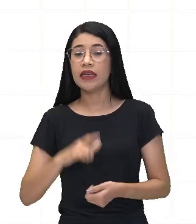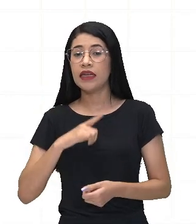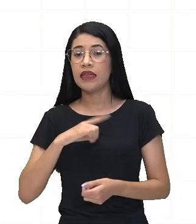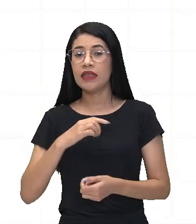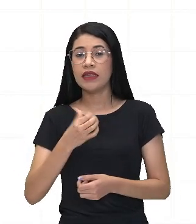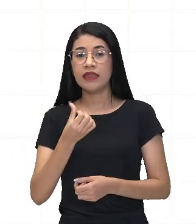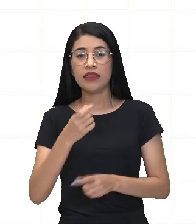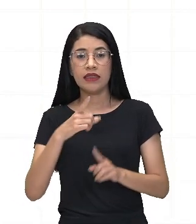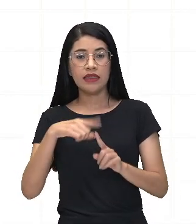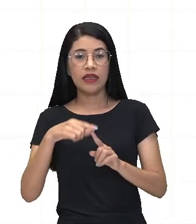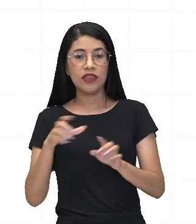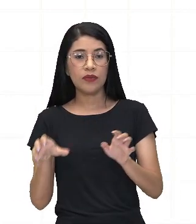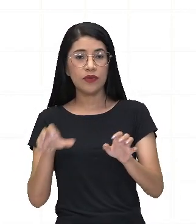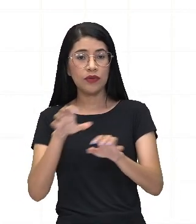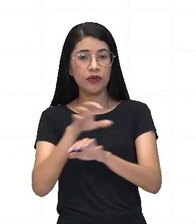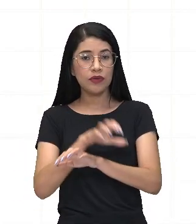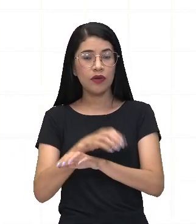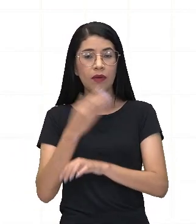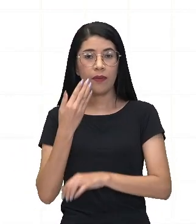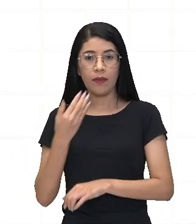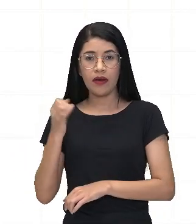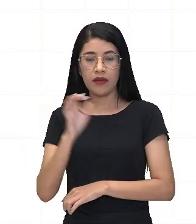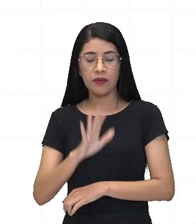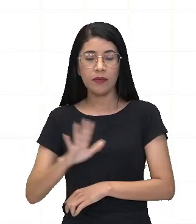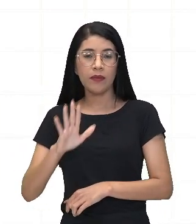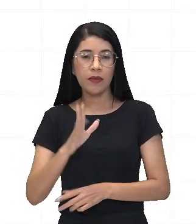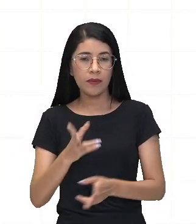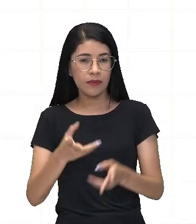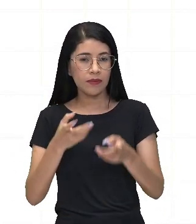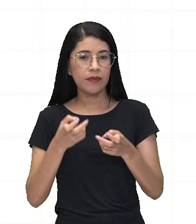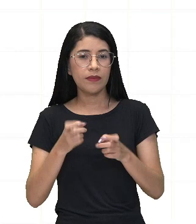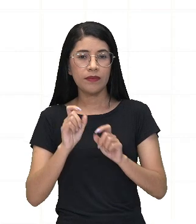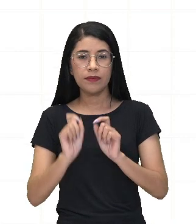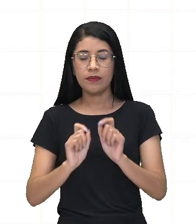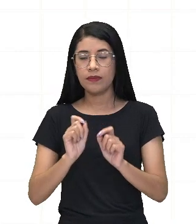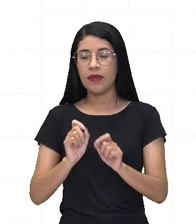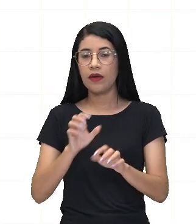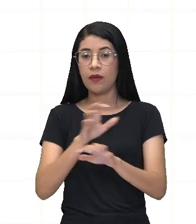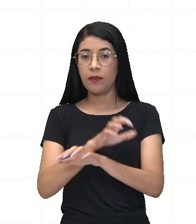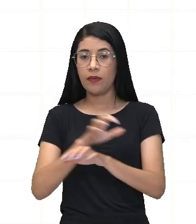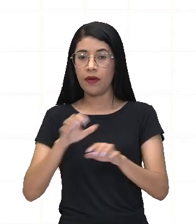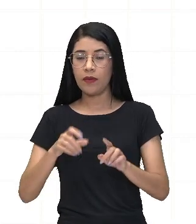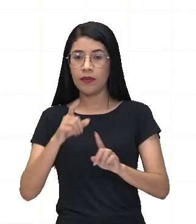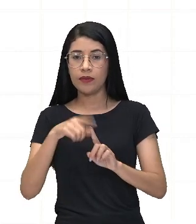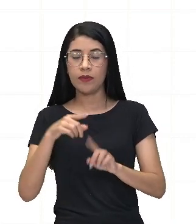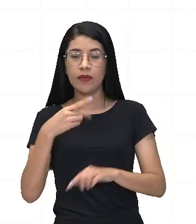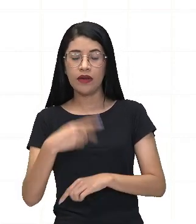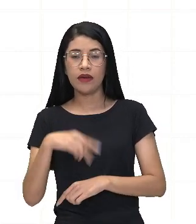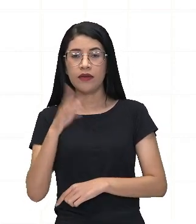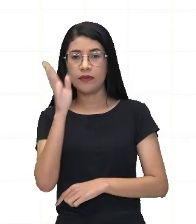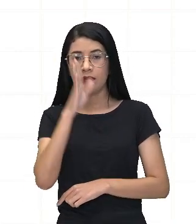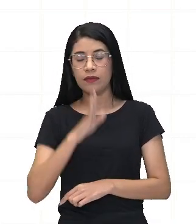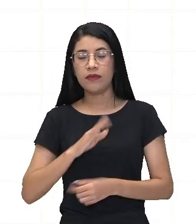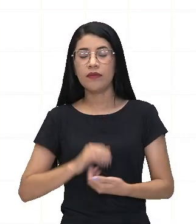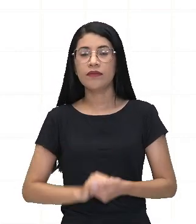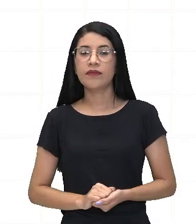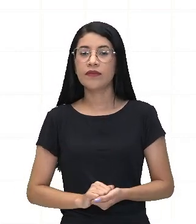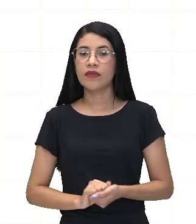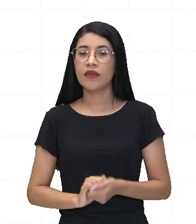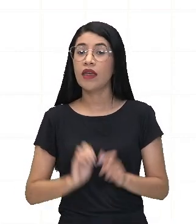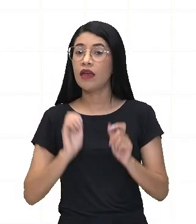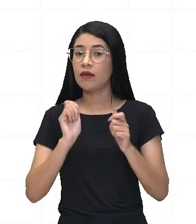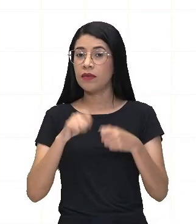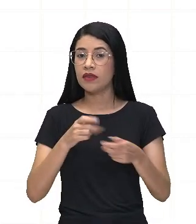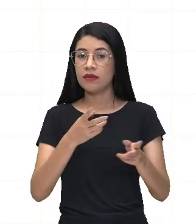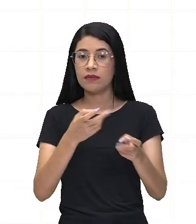como vocês podem estar verificando nesse mapa dos biomas brasileiros. E aí a gente pode identificar